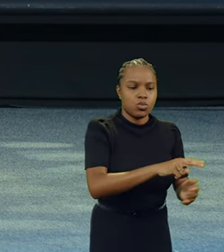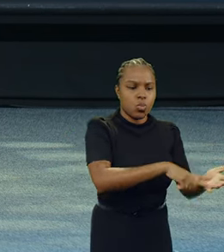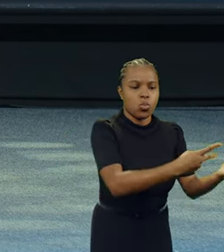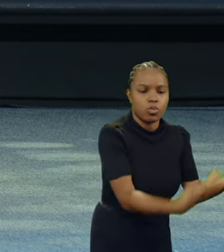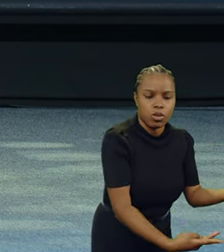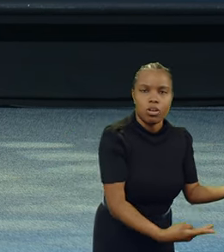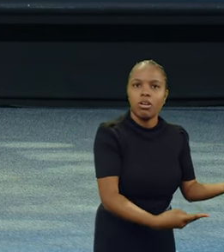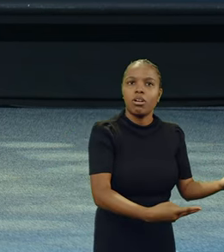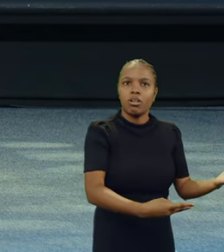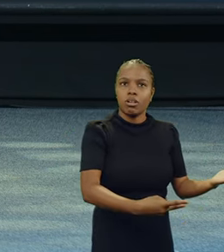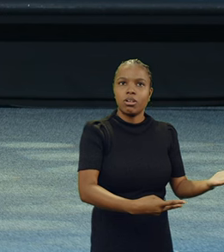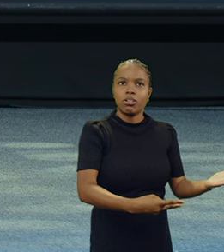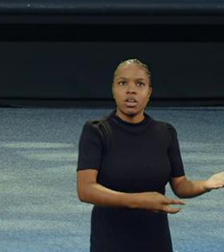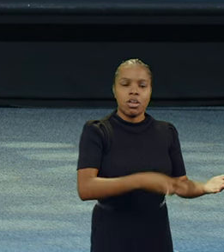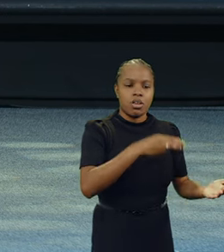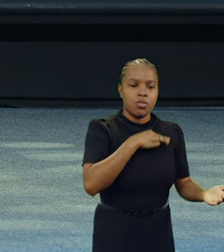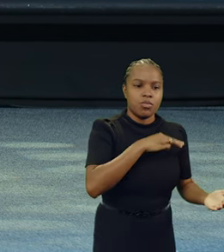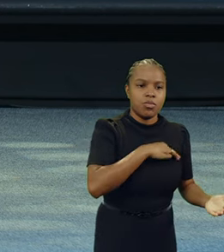irmão.